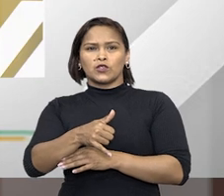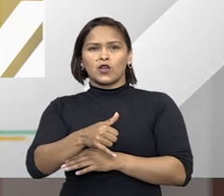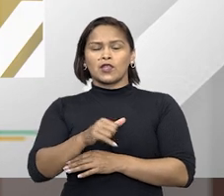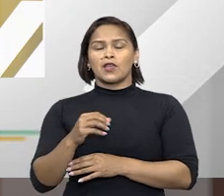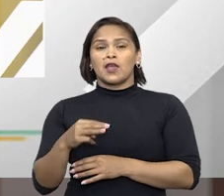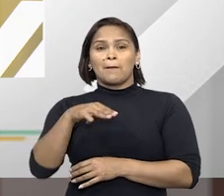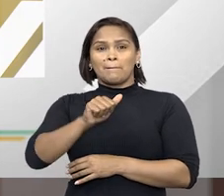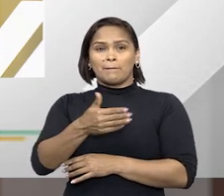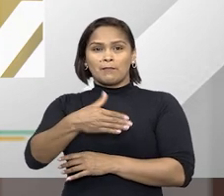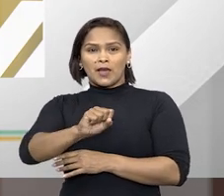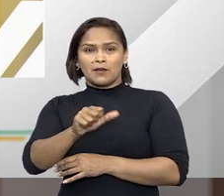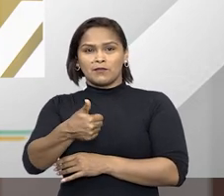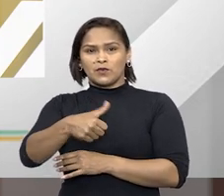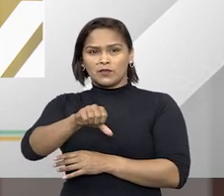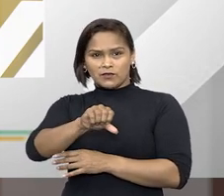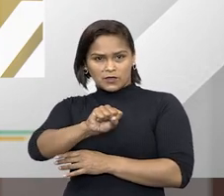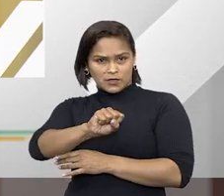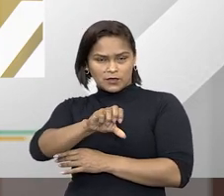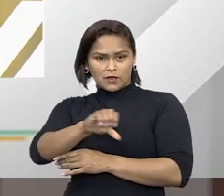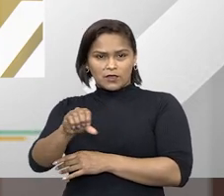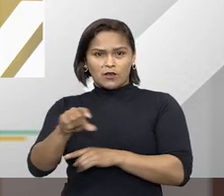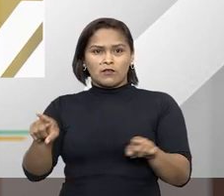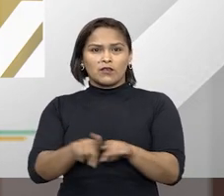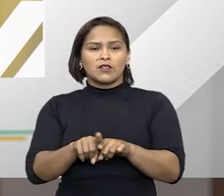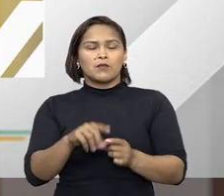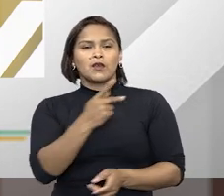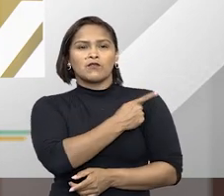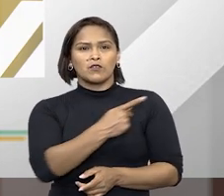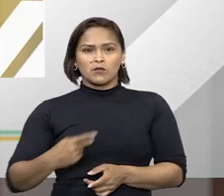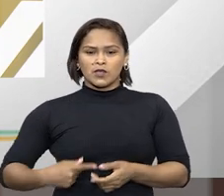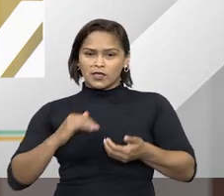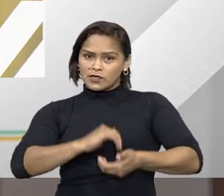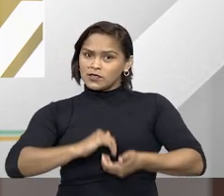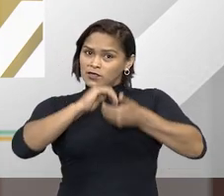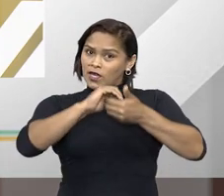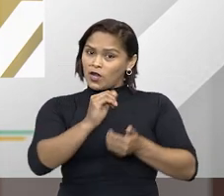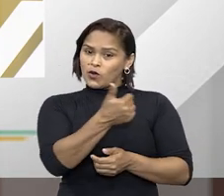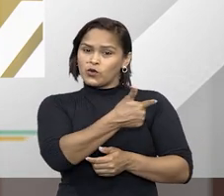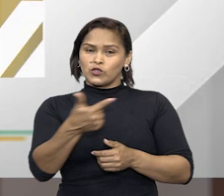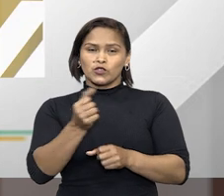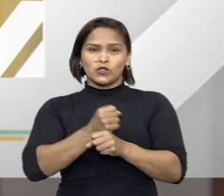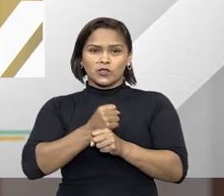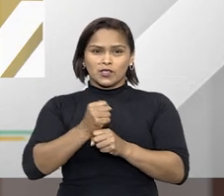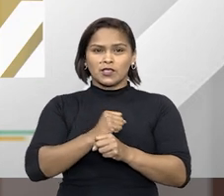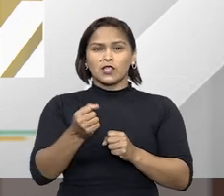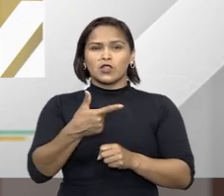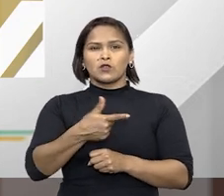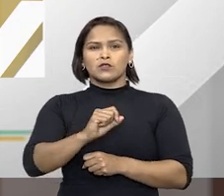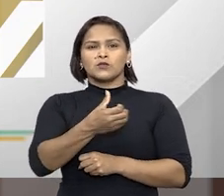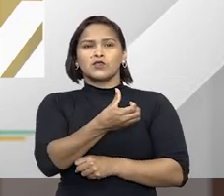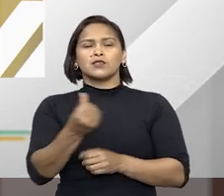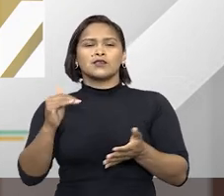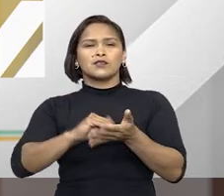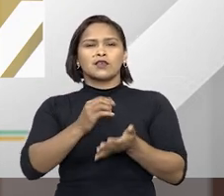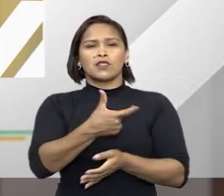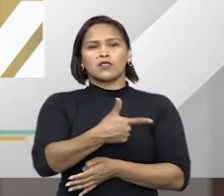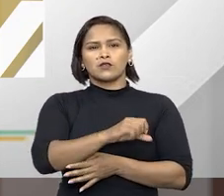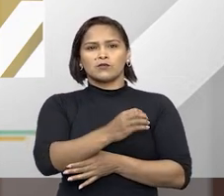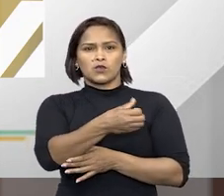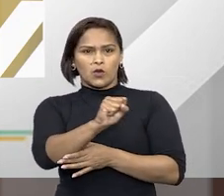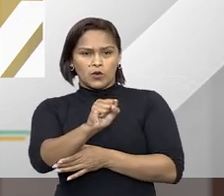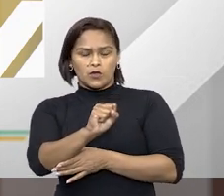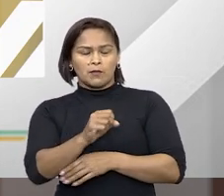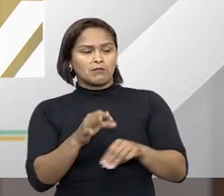Tribunal de Justiça em maio de 1989 e também foi presidente da corte no biênio 2006 a